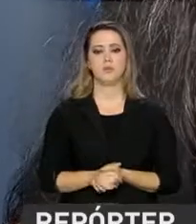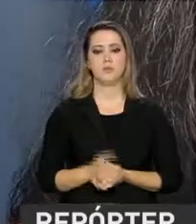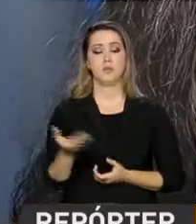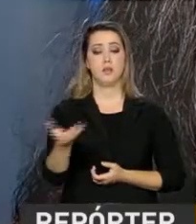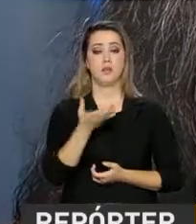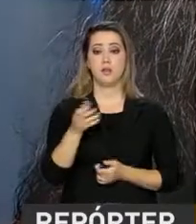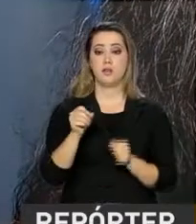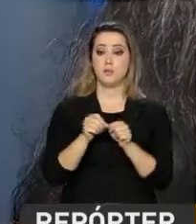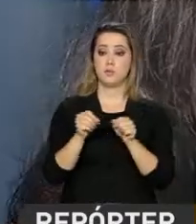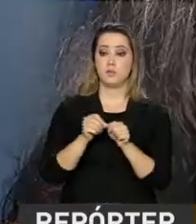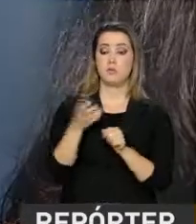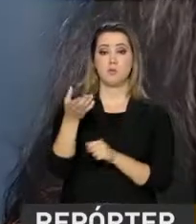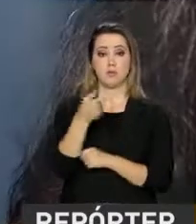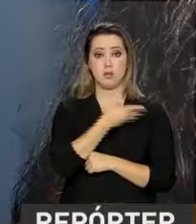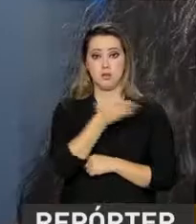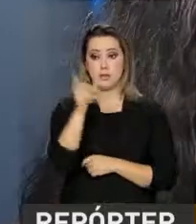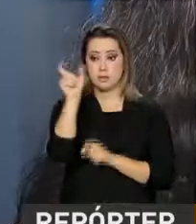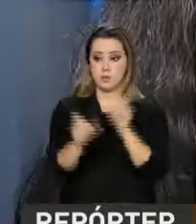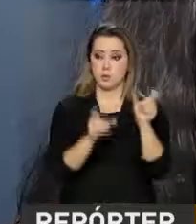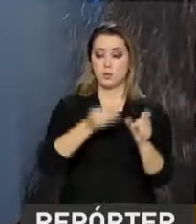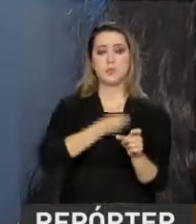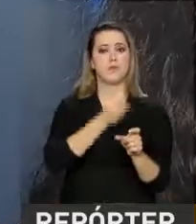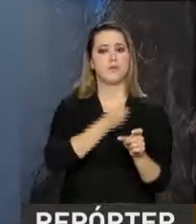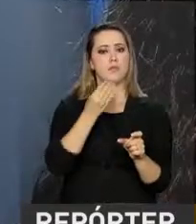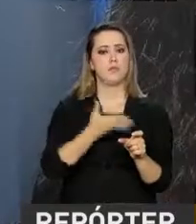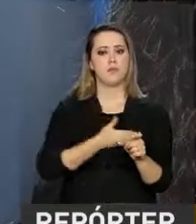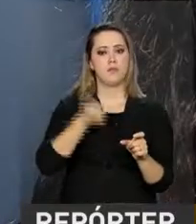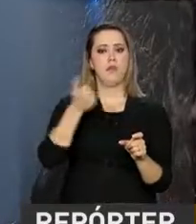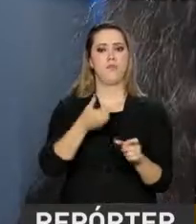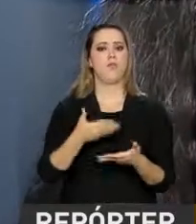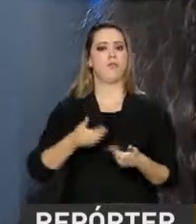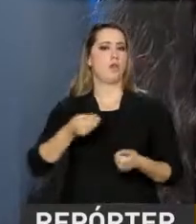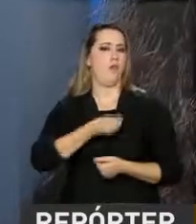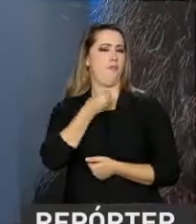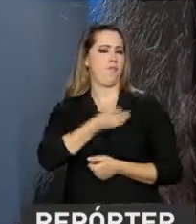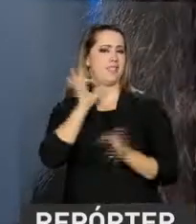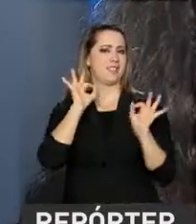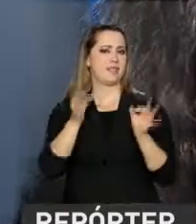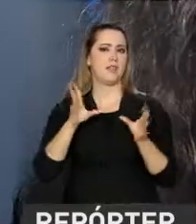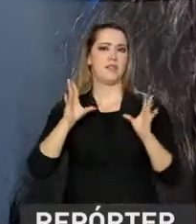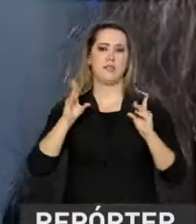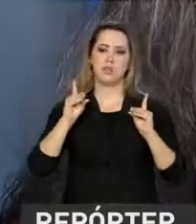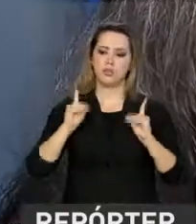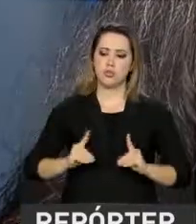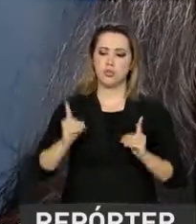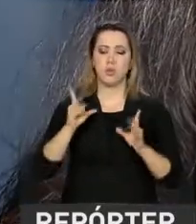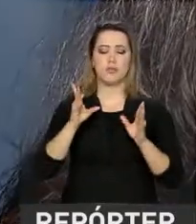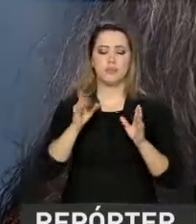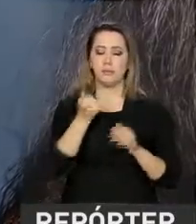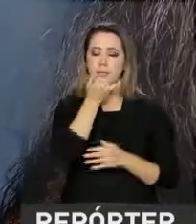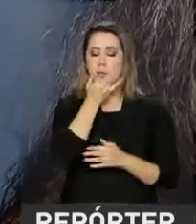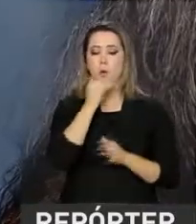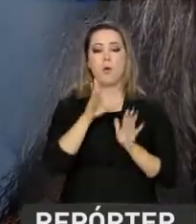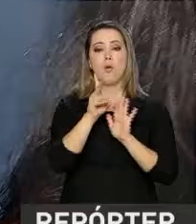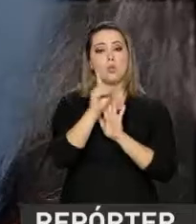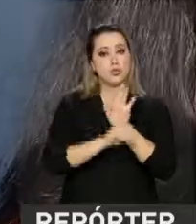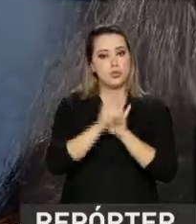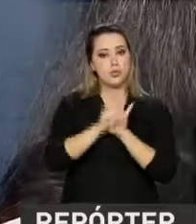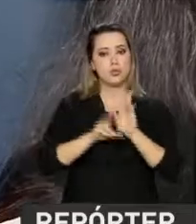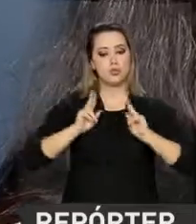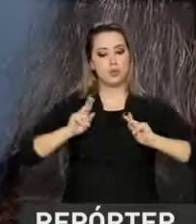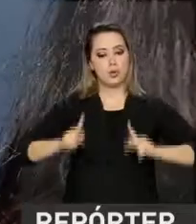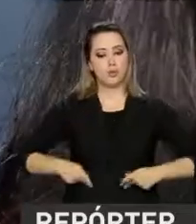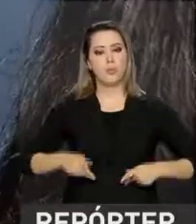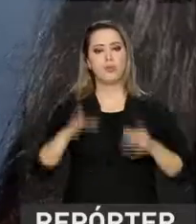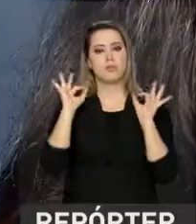esses brasileiros e brasileiras vivam com vida com dignidade com convivendo entre